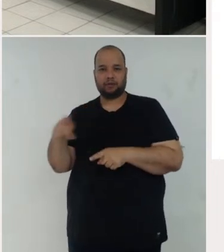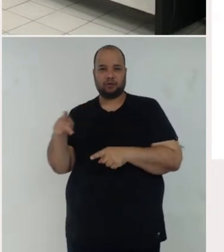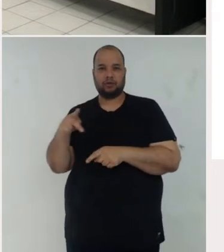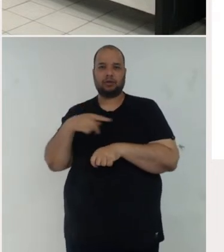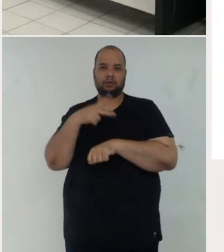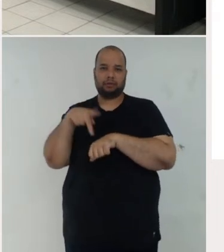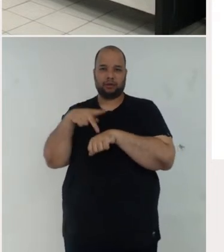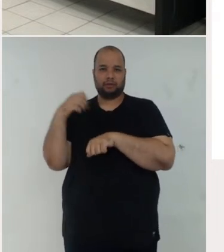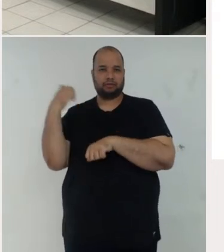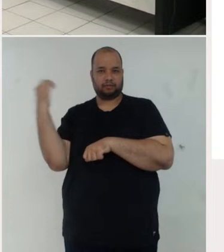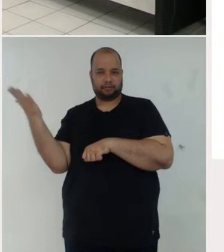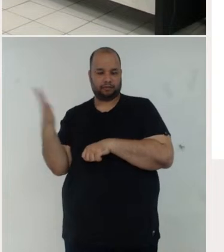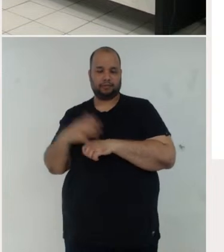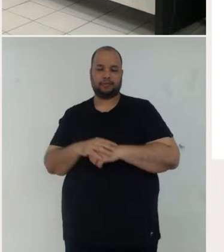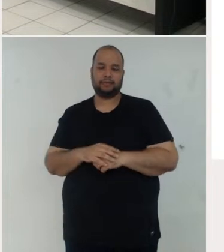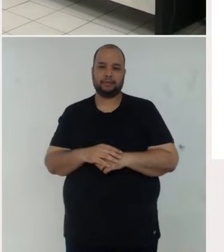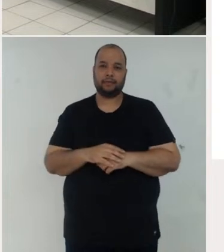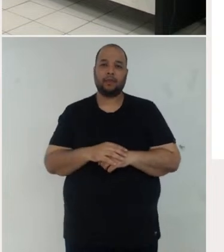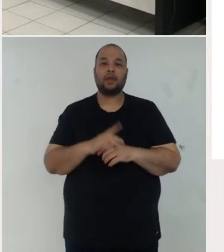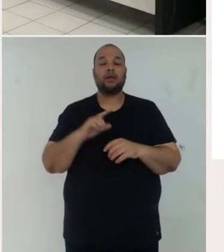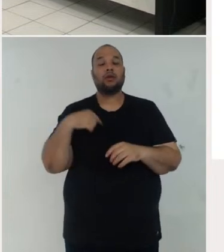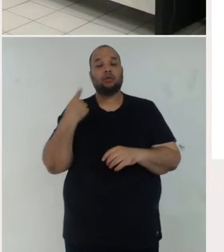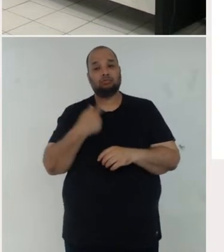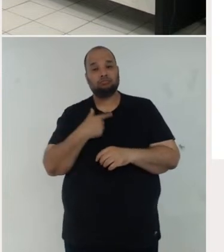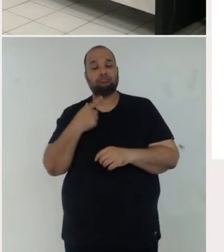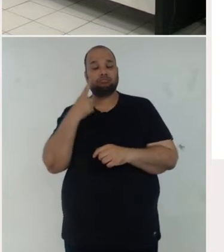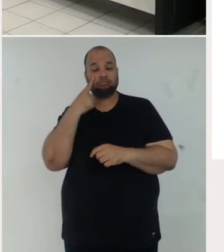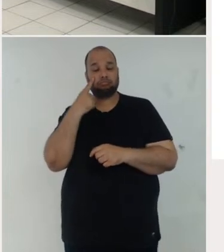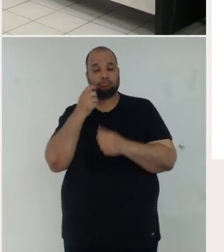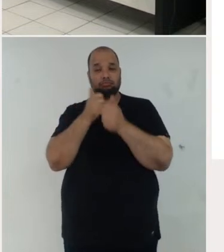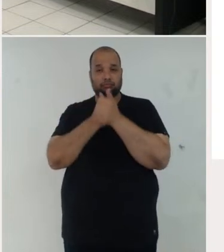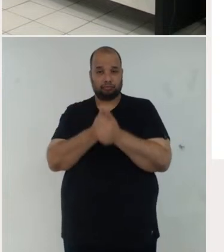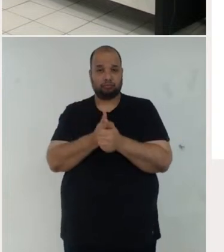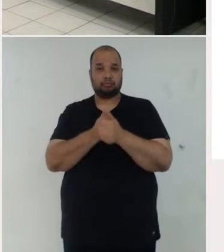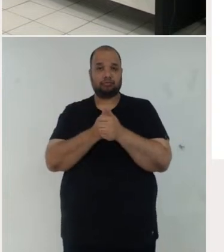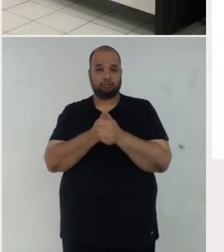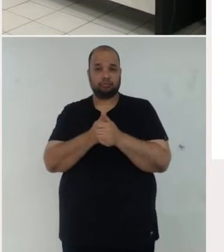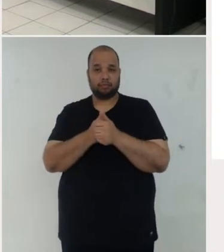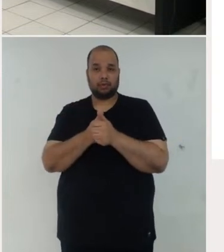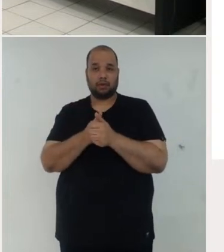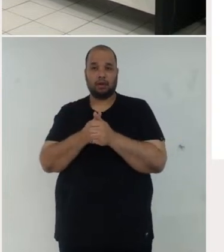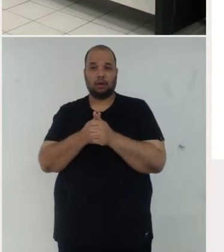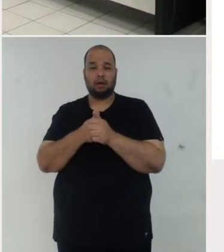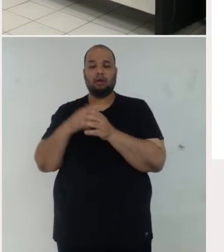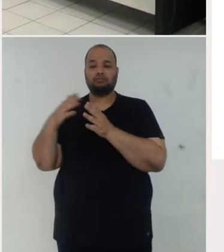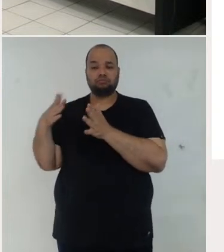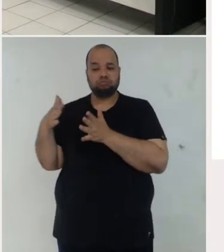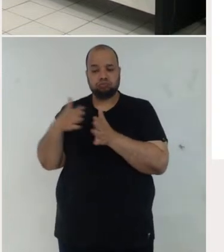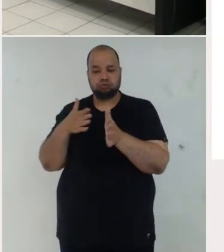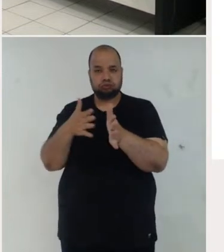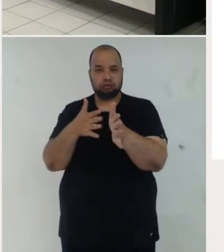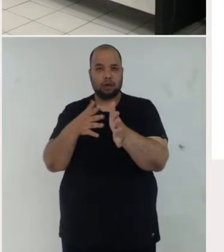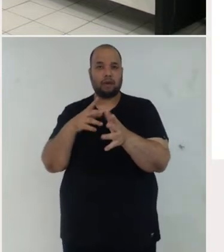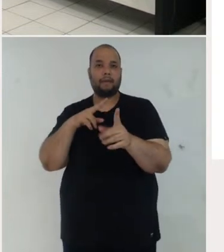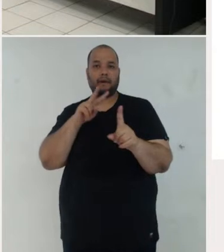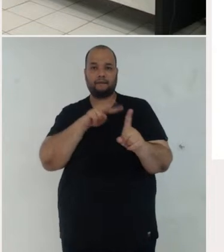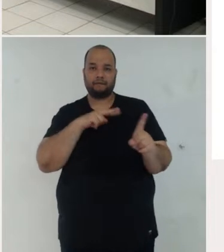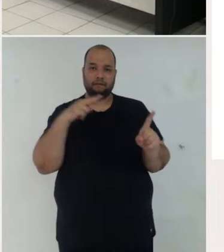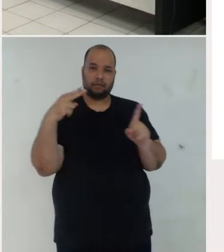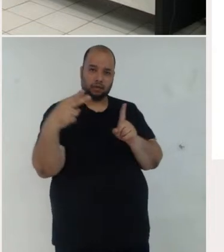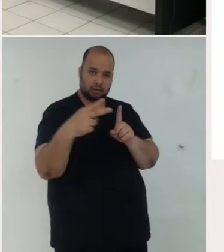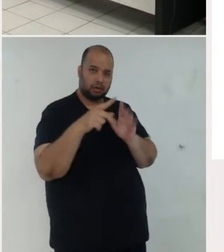Né? Até que, acompanhando a tendência e para dar visibilidade